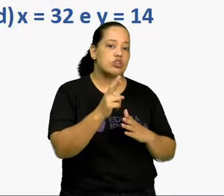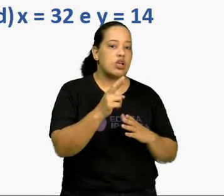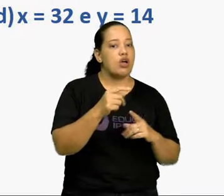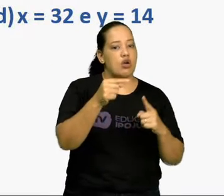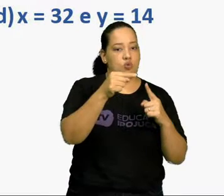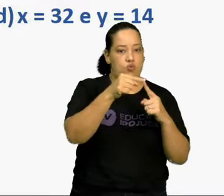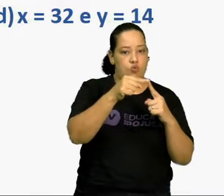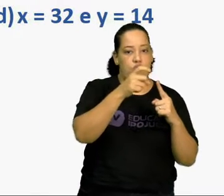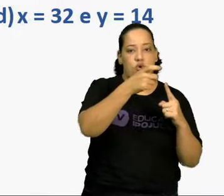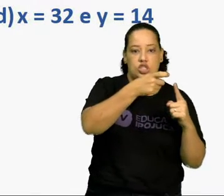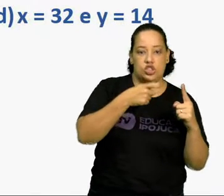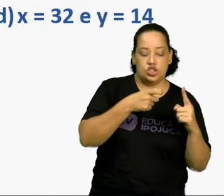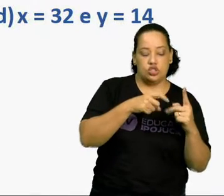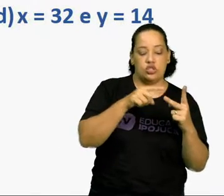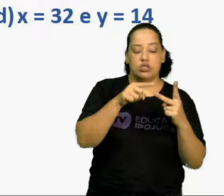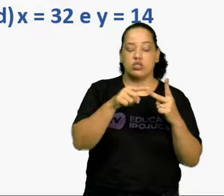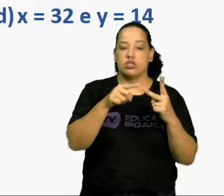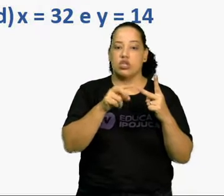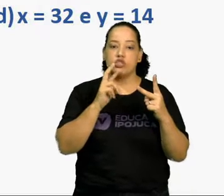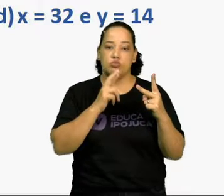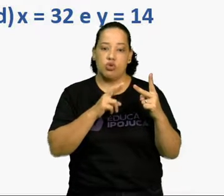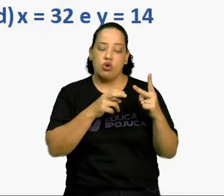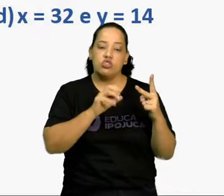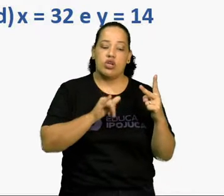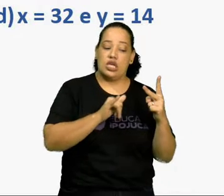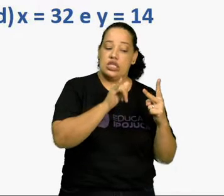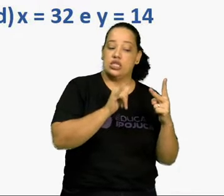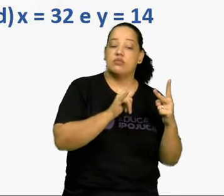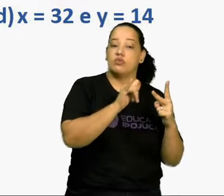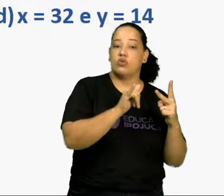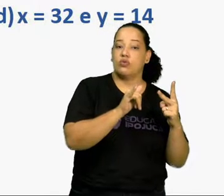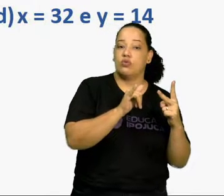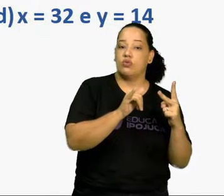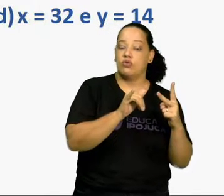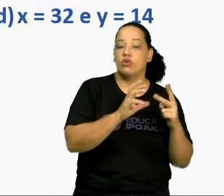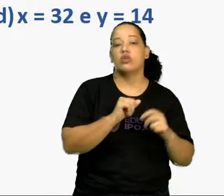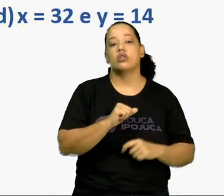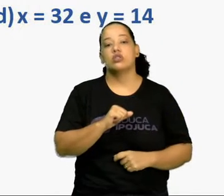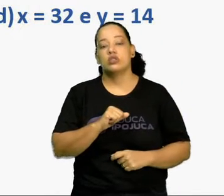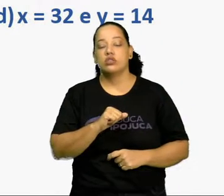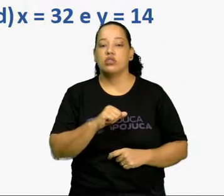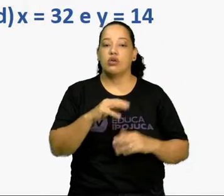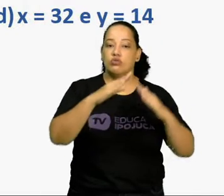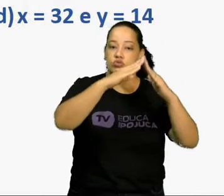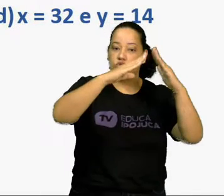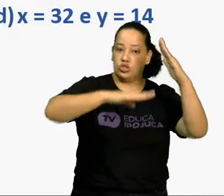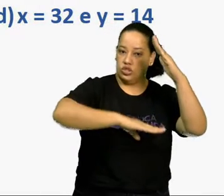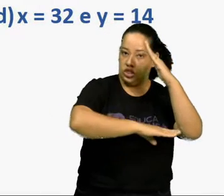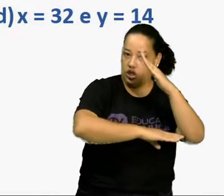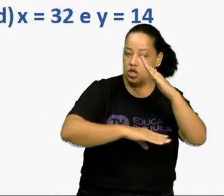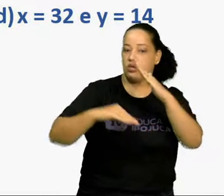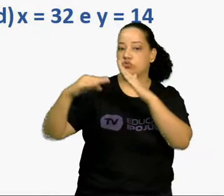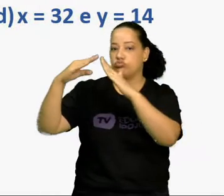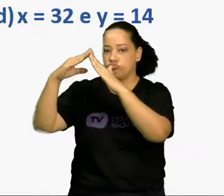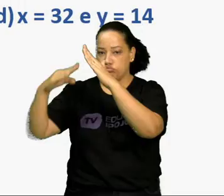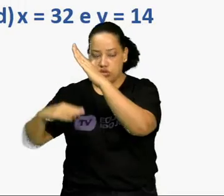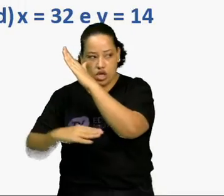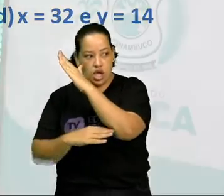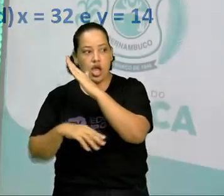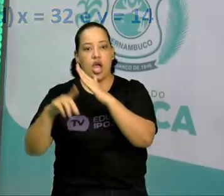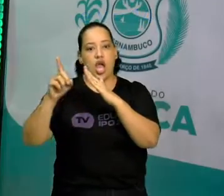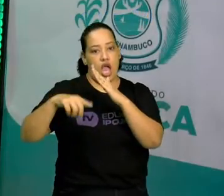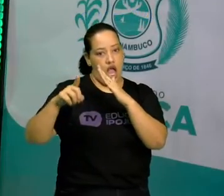X e uma resposta para Y. A dica é que os dois triângulos já são congruentes. Significa